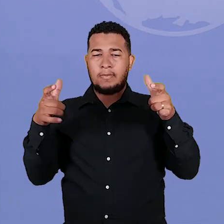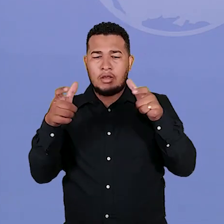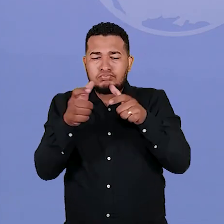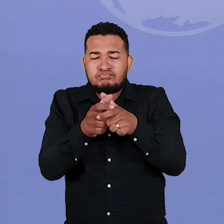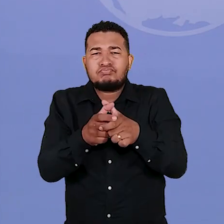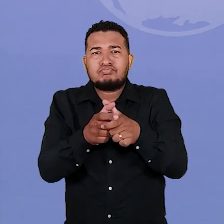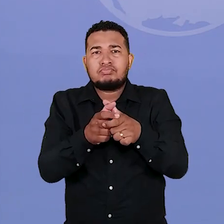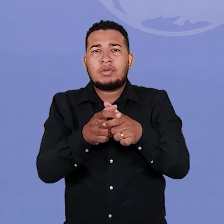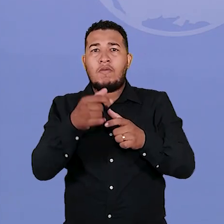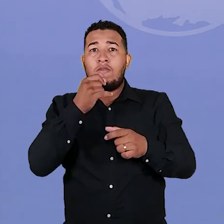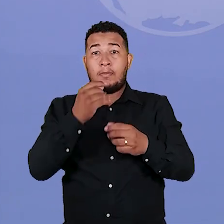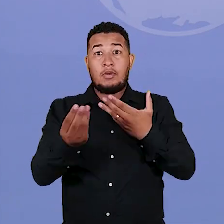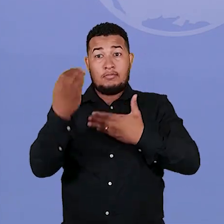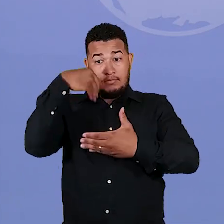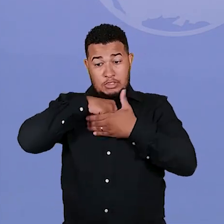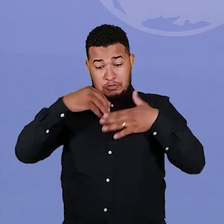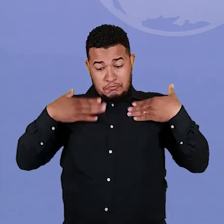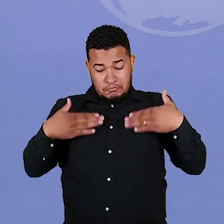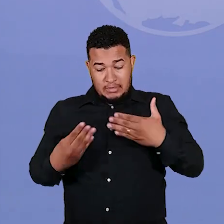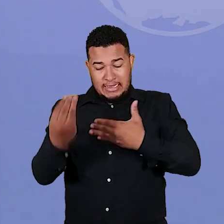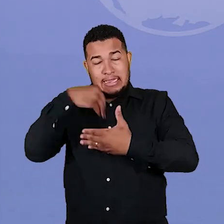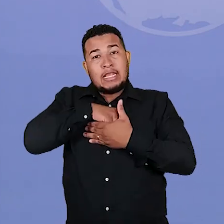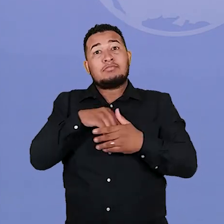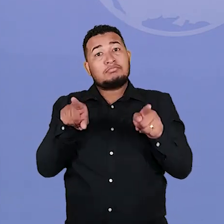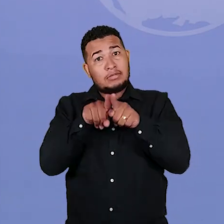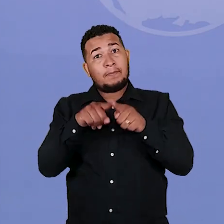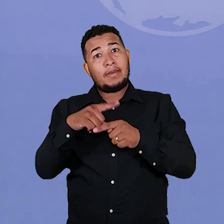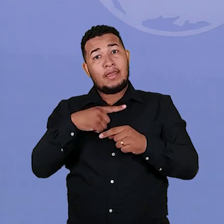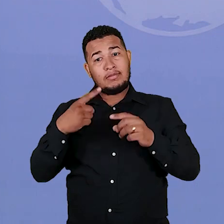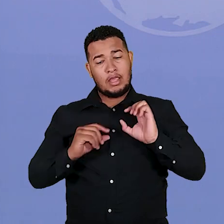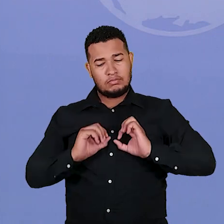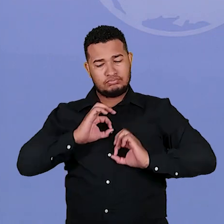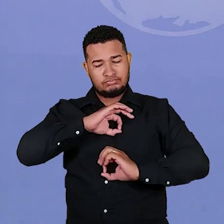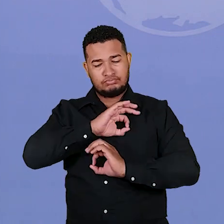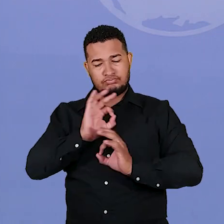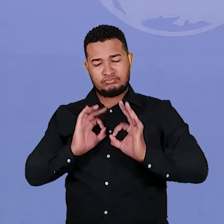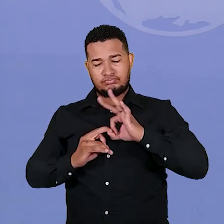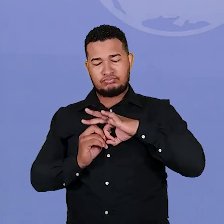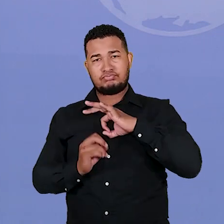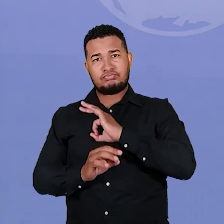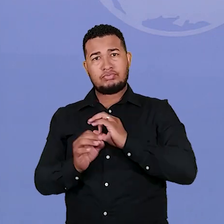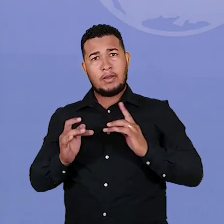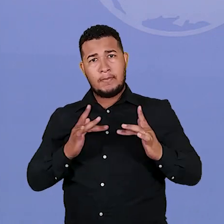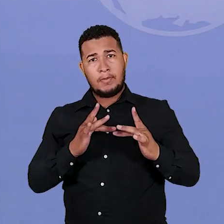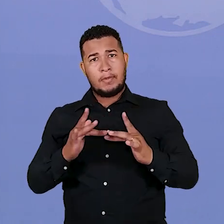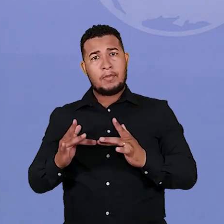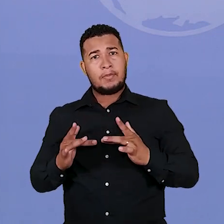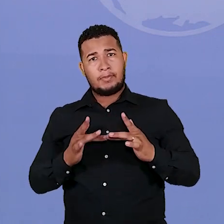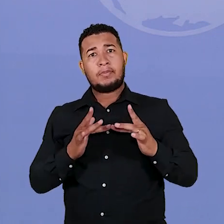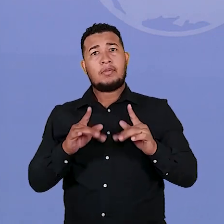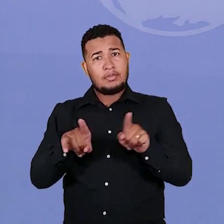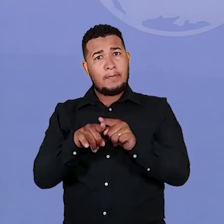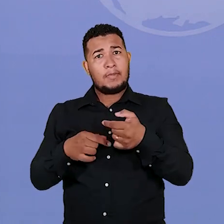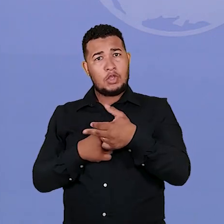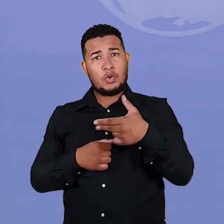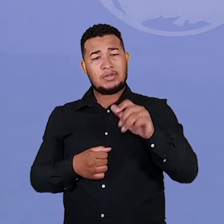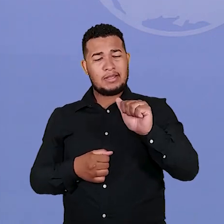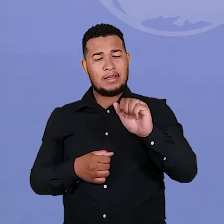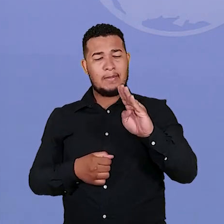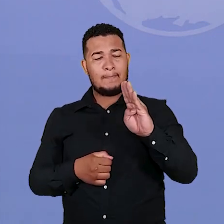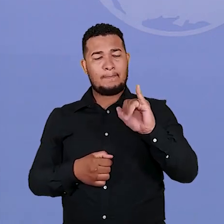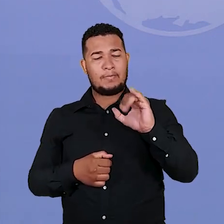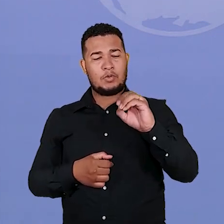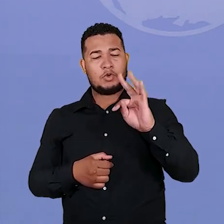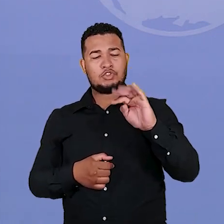micro também, tá? Então, dentro da gente é um ecossistema, dentro da gente tem micro-organismos e tem também fatores